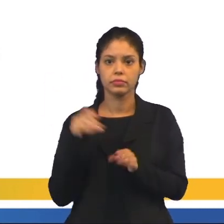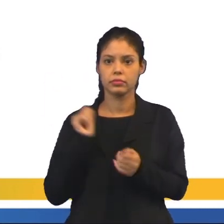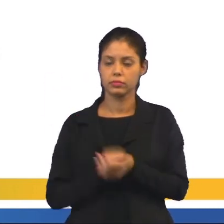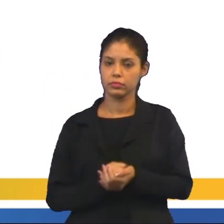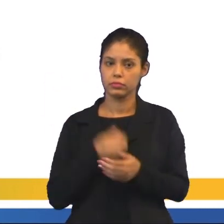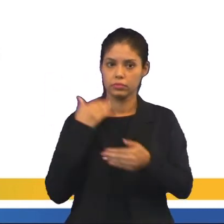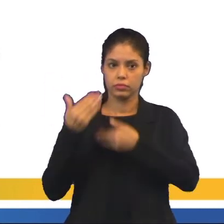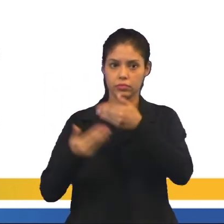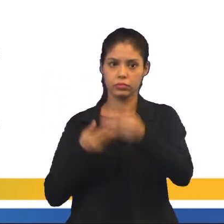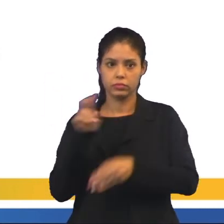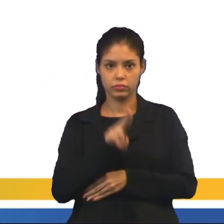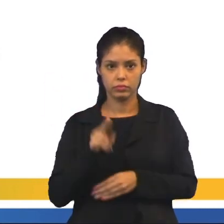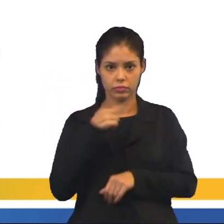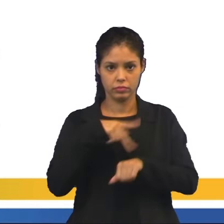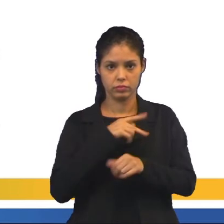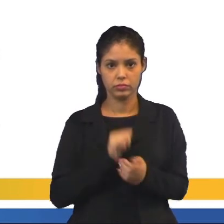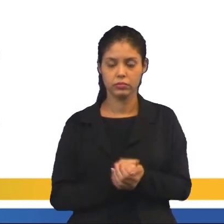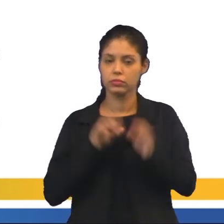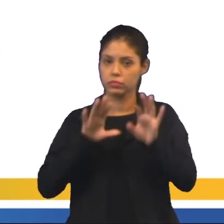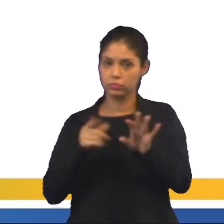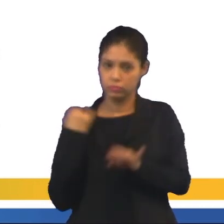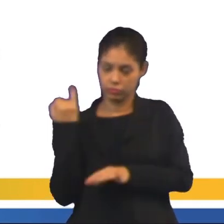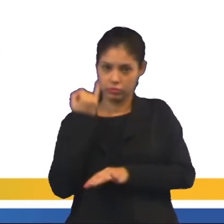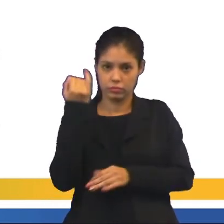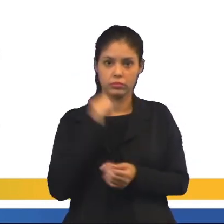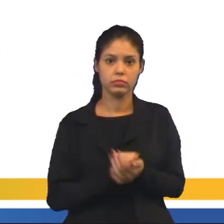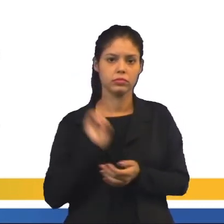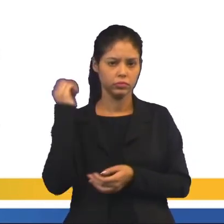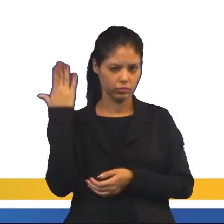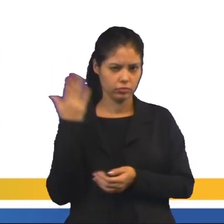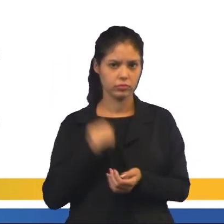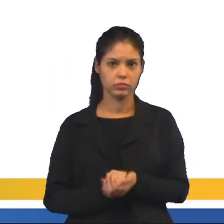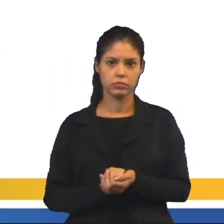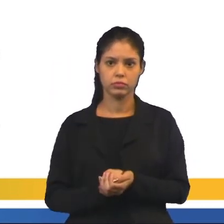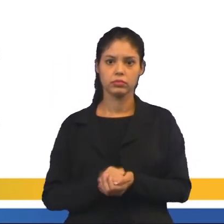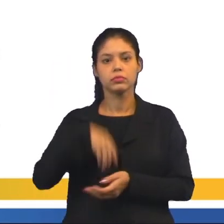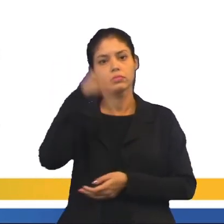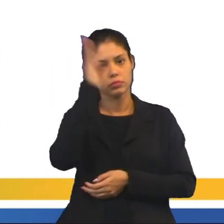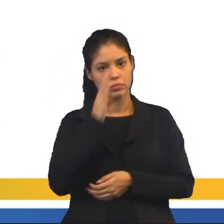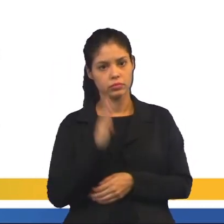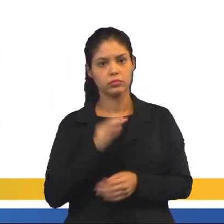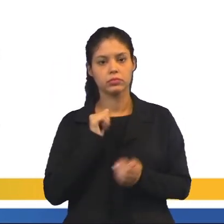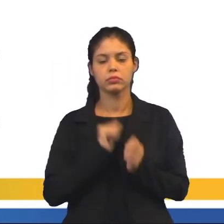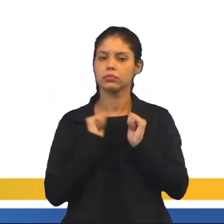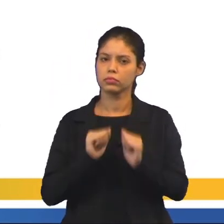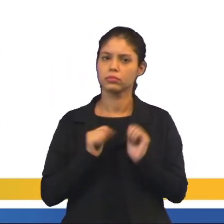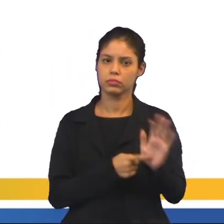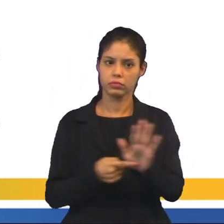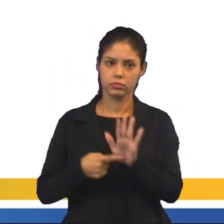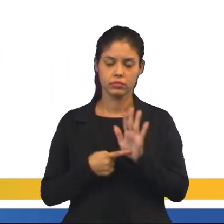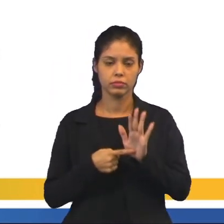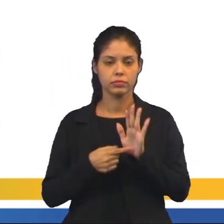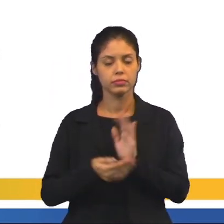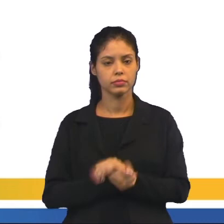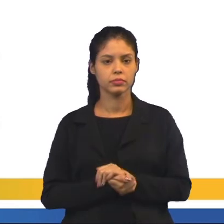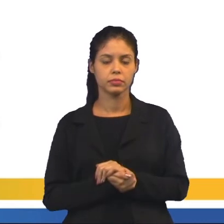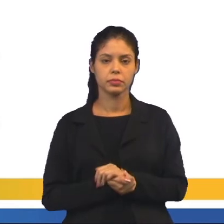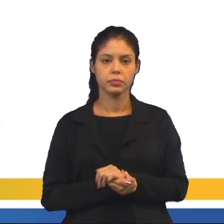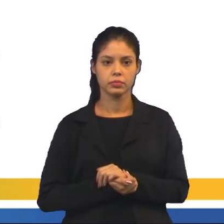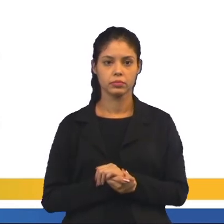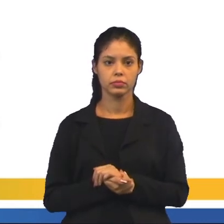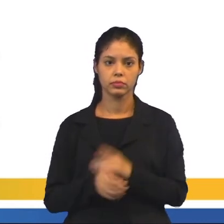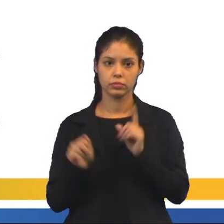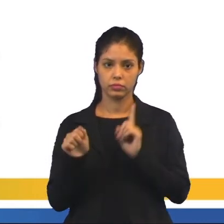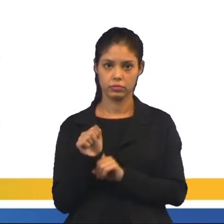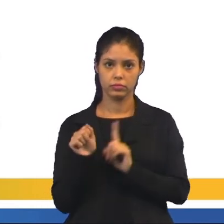se acentuou o processo de urbanização no país. Dentre as principais causas do êxodo rural no Brasil, podemos destacar, preste bem atenção